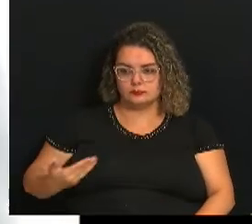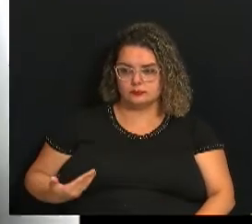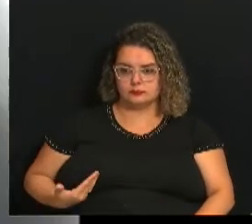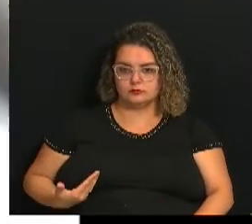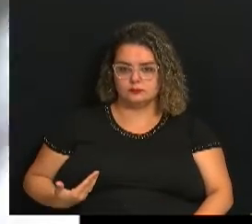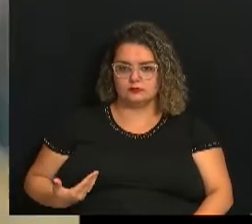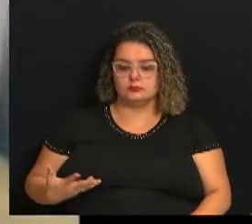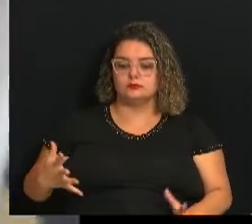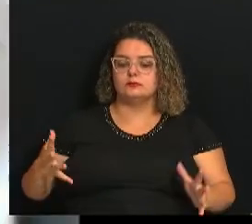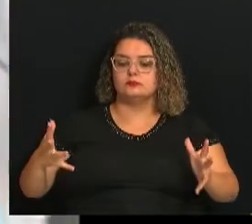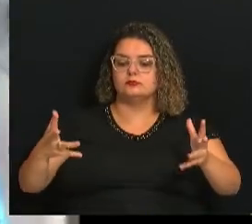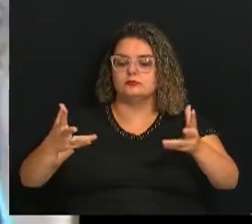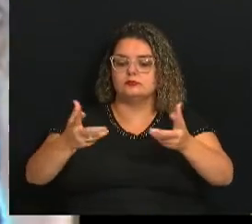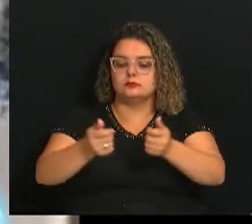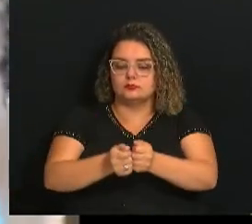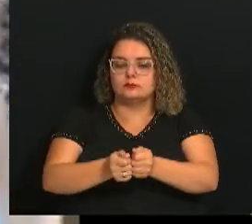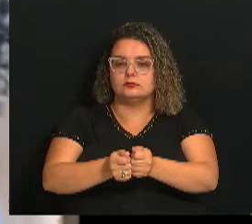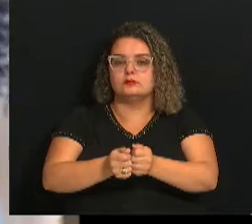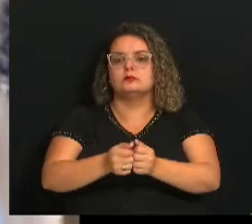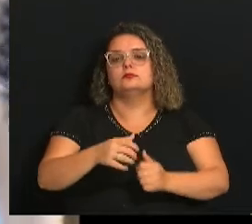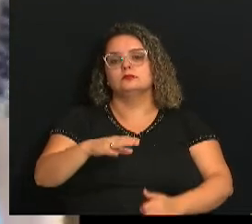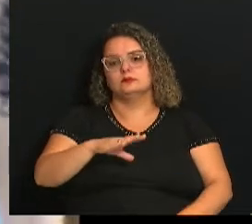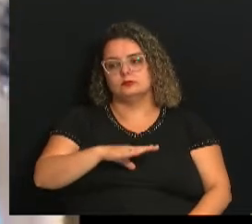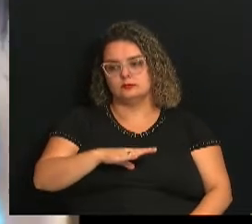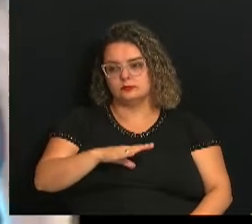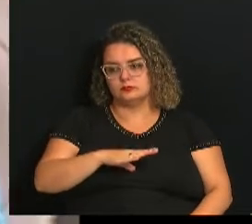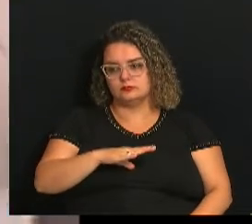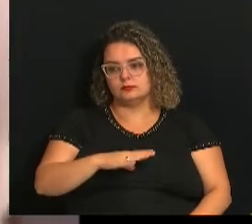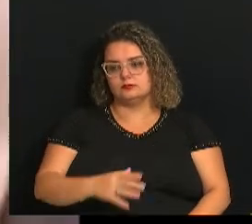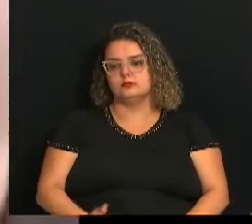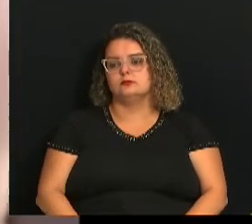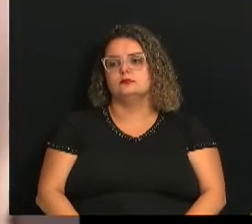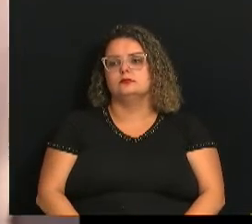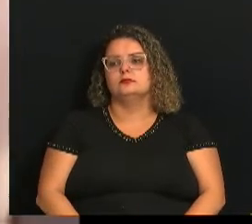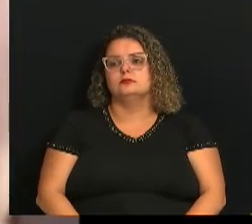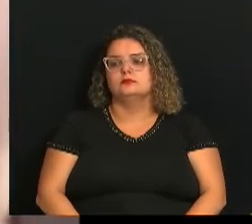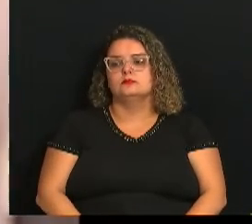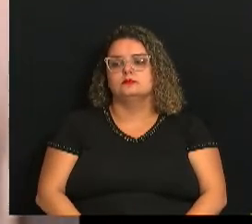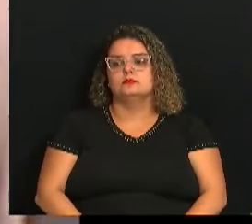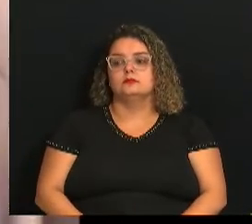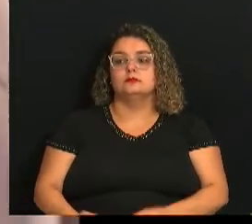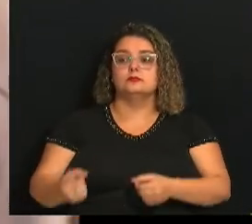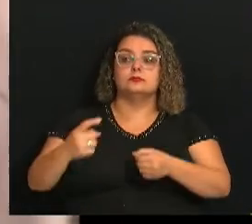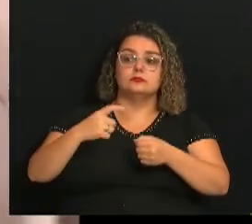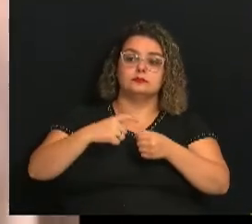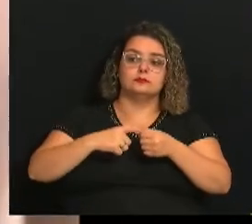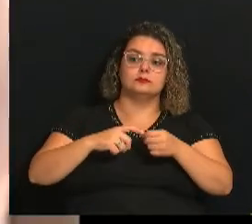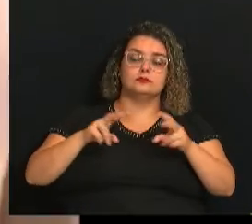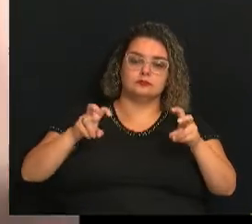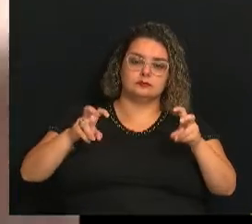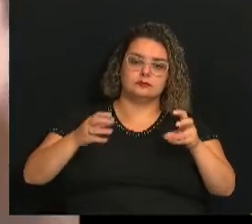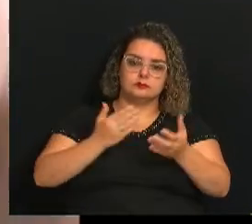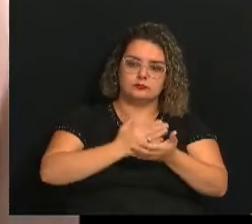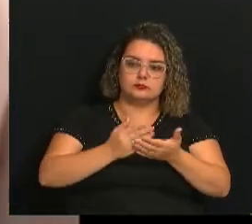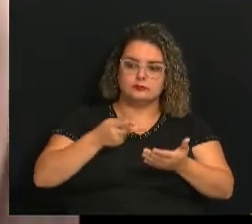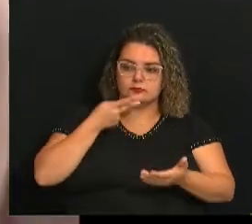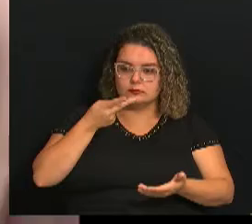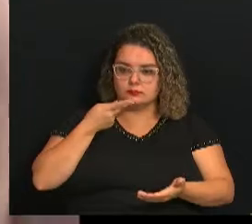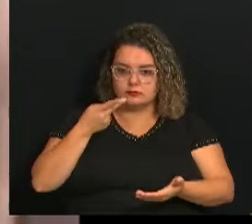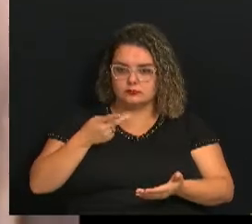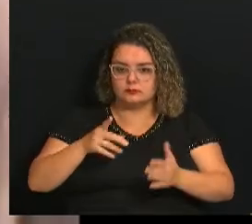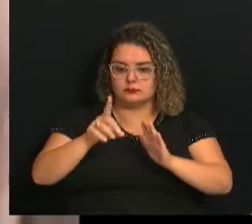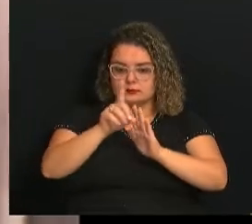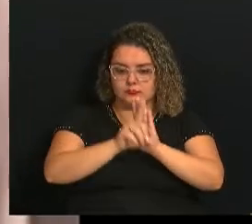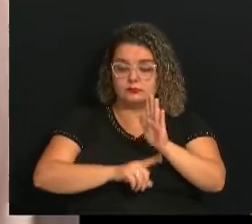cidade. E aqui eu quero voltar ao início da minha fala, para que se garanta o principal direito